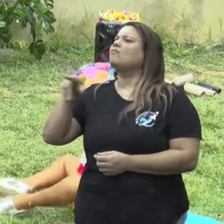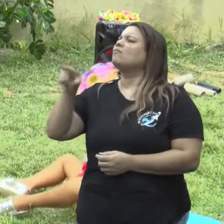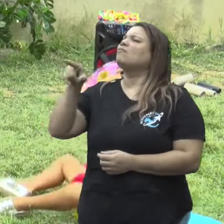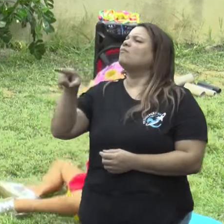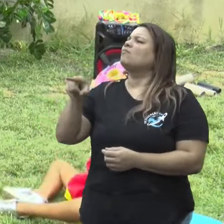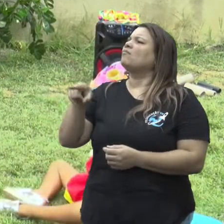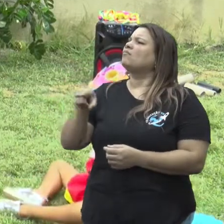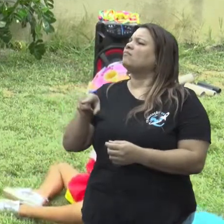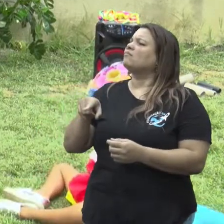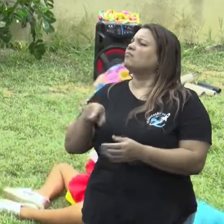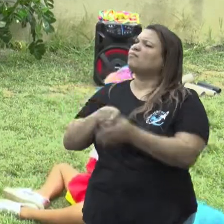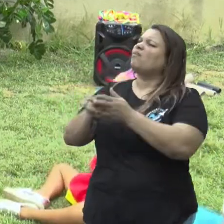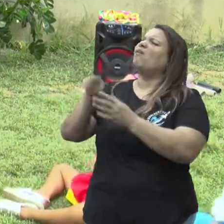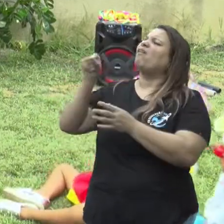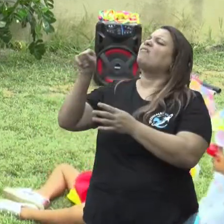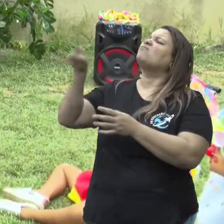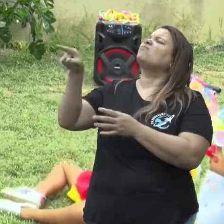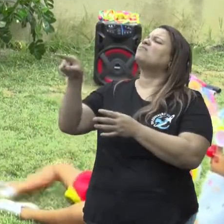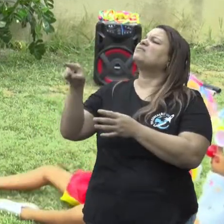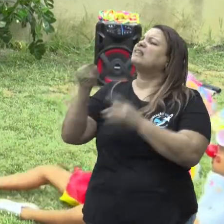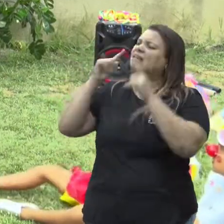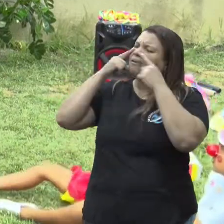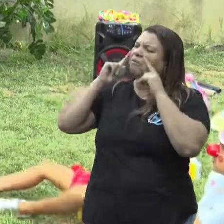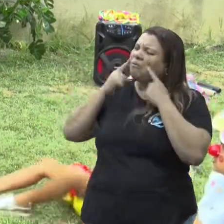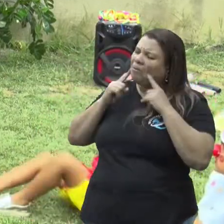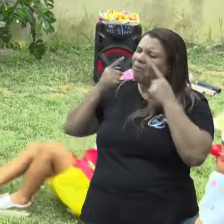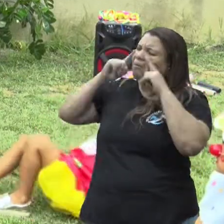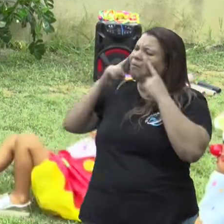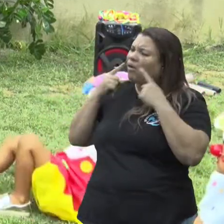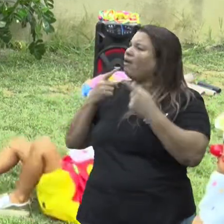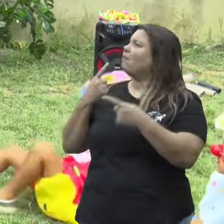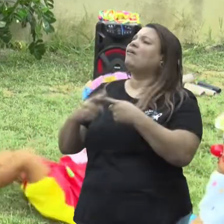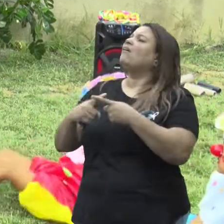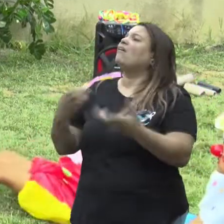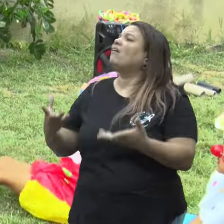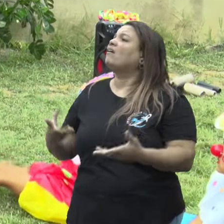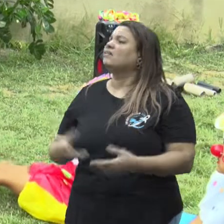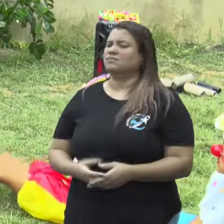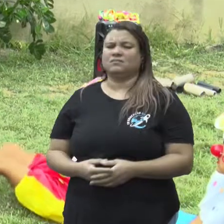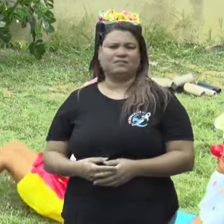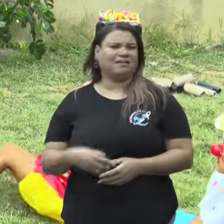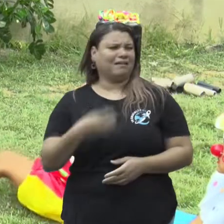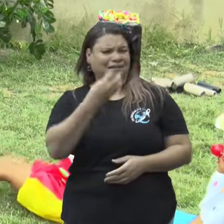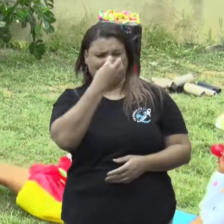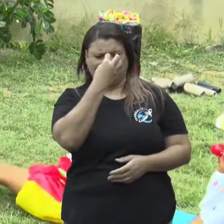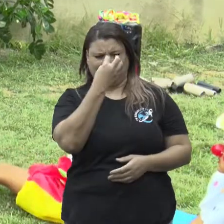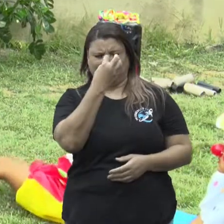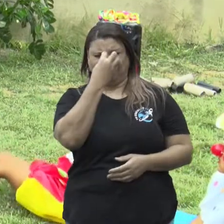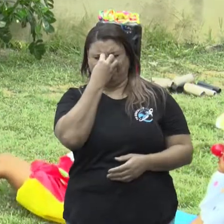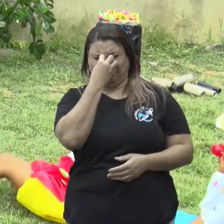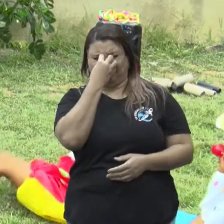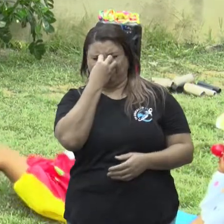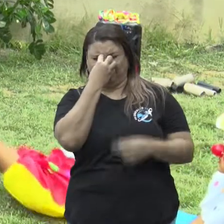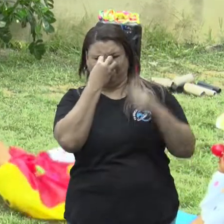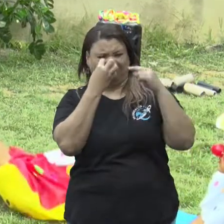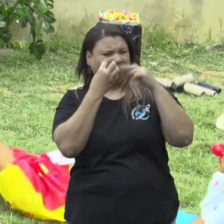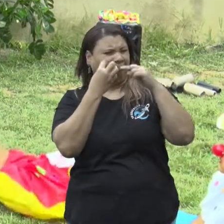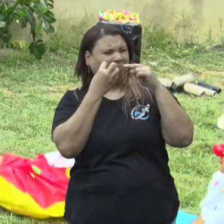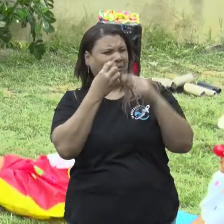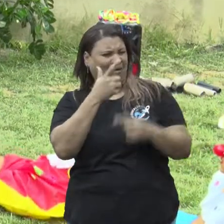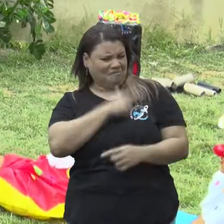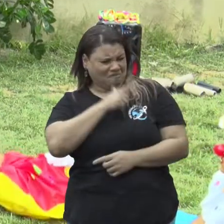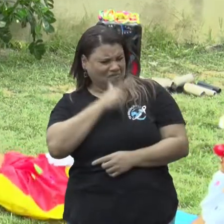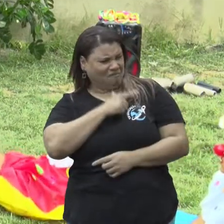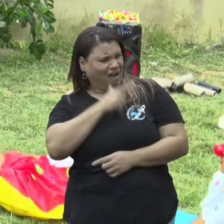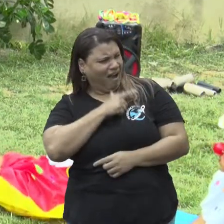tanto? Eu não gosto do meu nariz, esse nariz é muito feio, essa bolona vermelha, eu